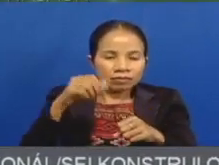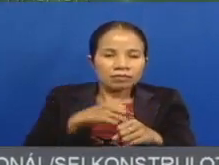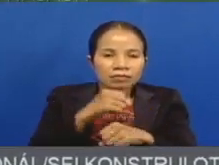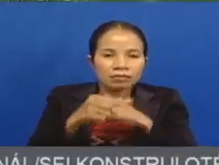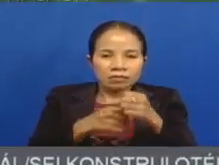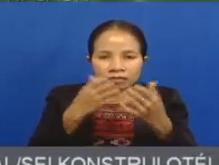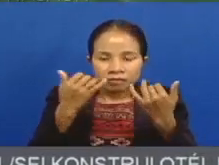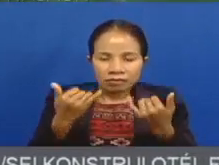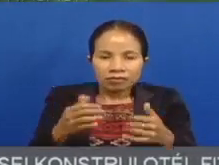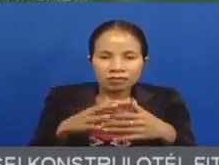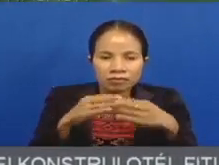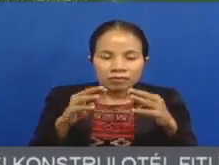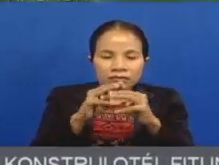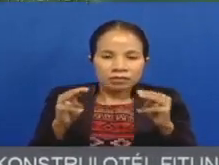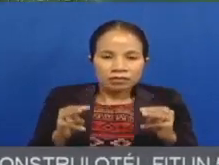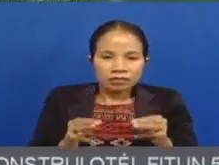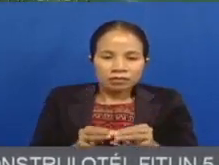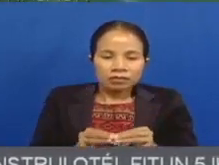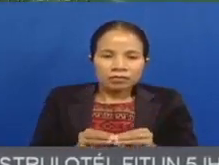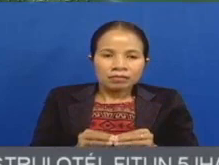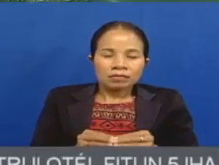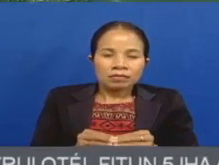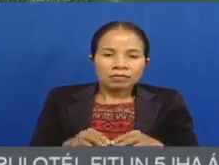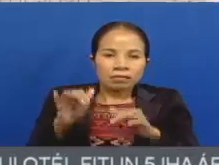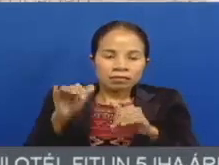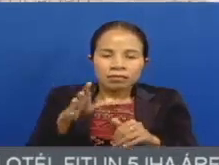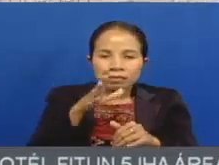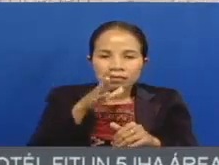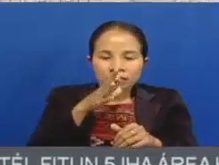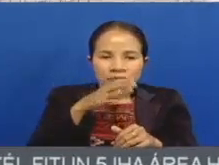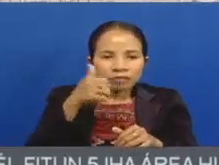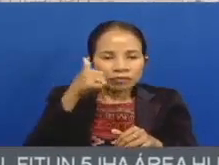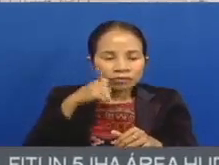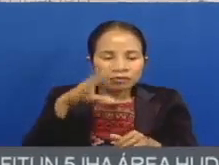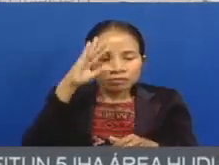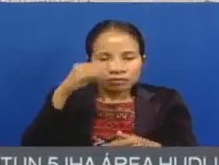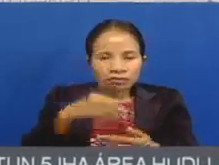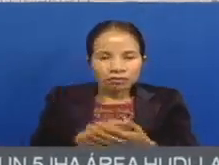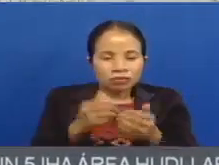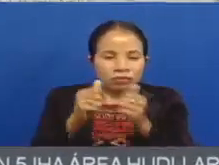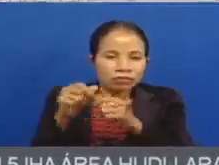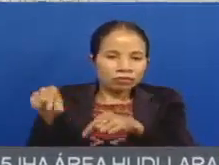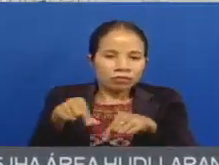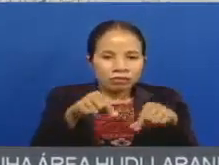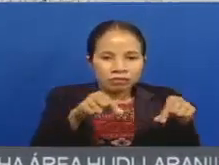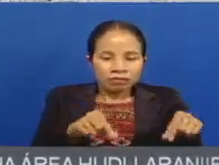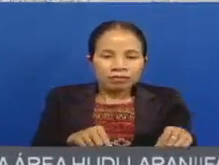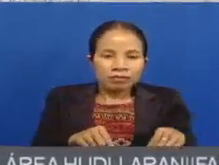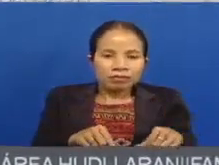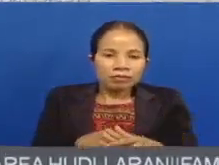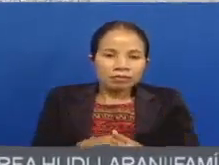ne. Autoridade municipal to ona iha inan falo no oan condição física deficiente